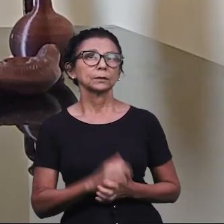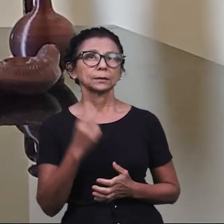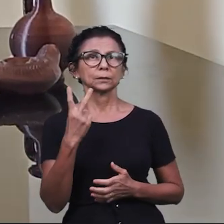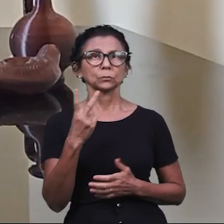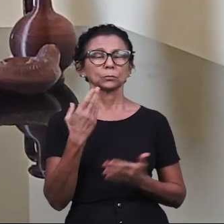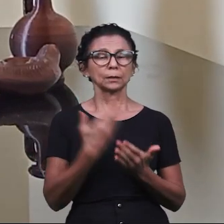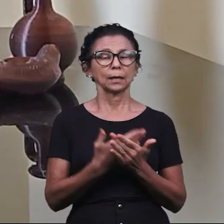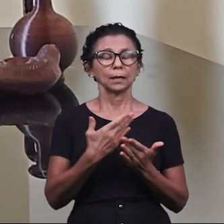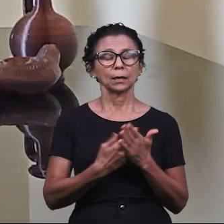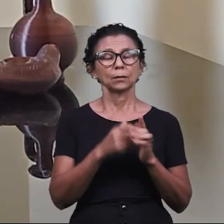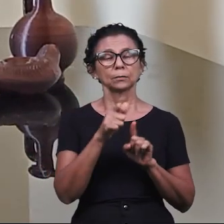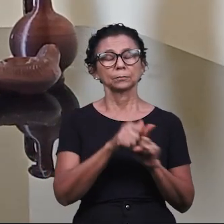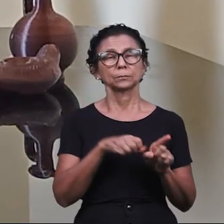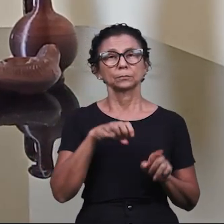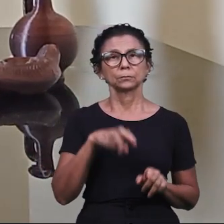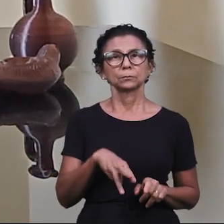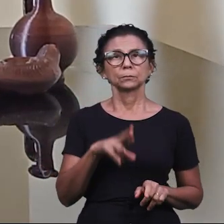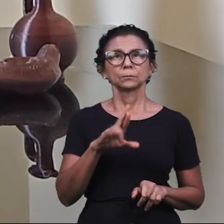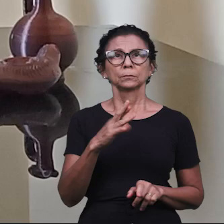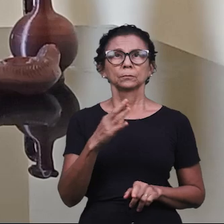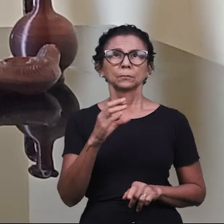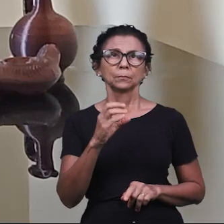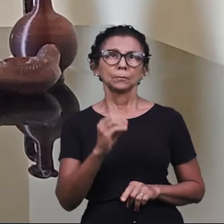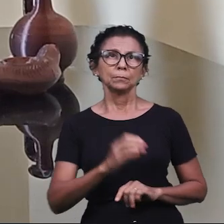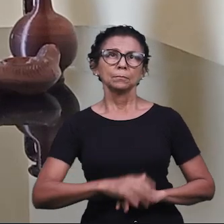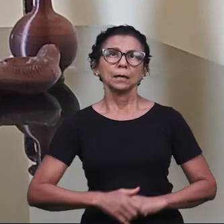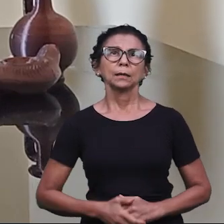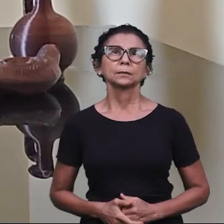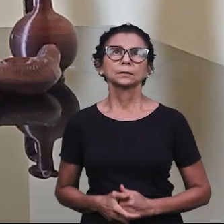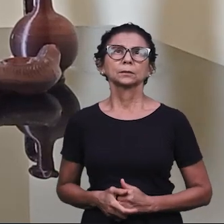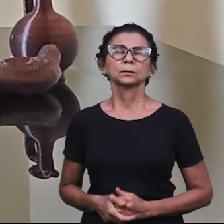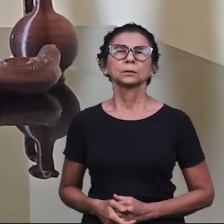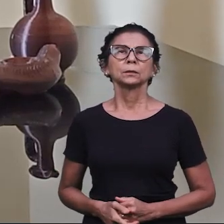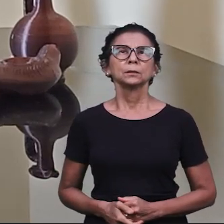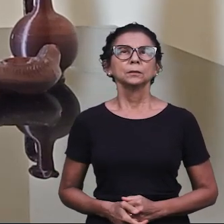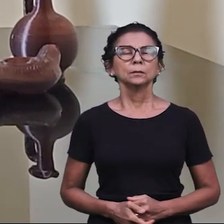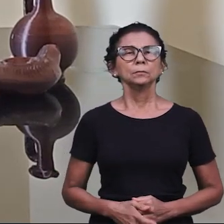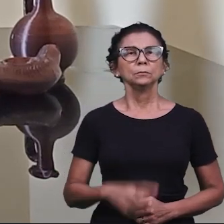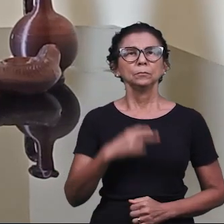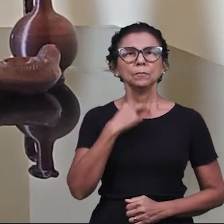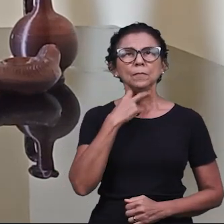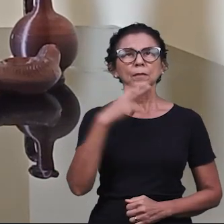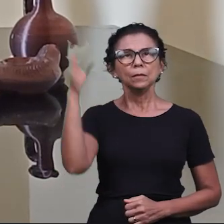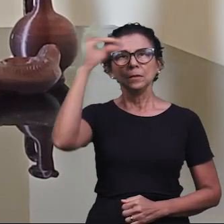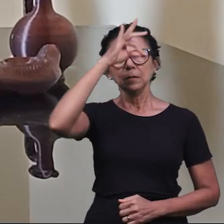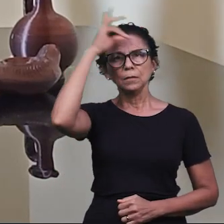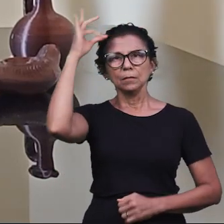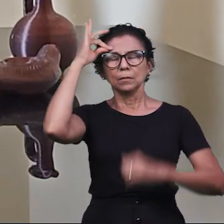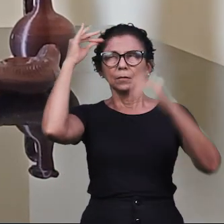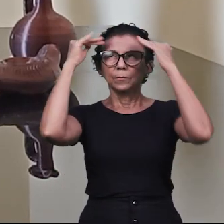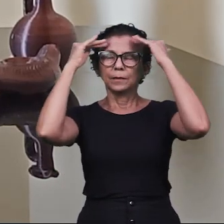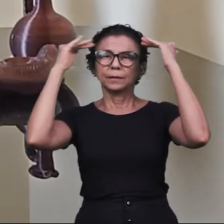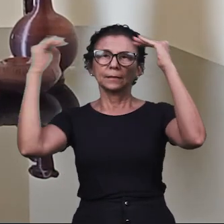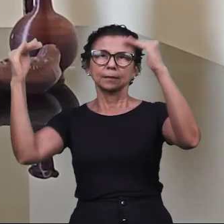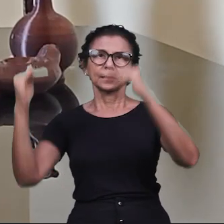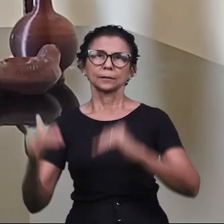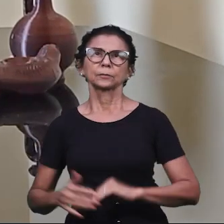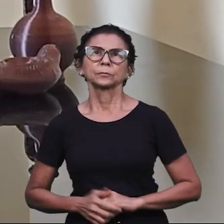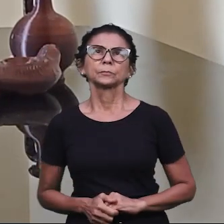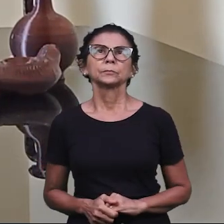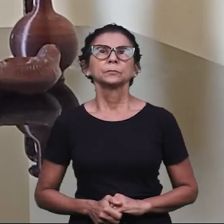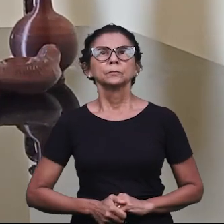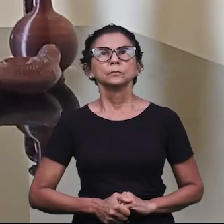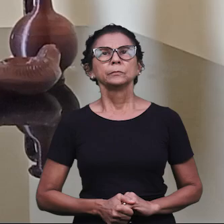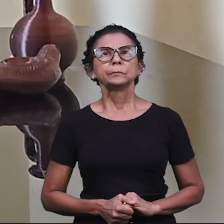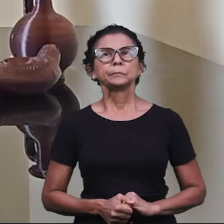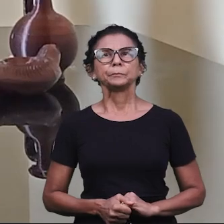sobre a segunda aula do mês de março, cujo tema é Obedecendo à Voz do Espírito Santo.